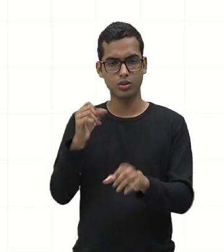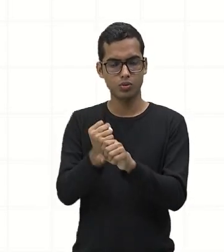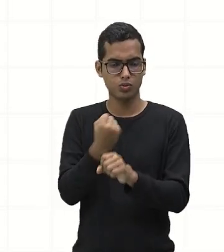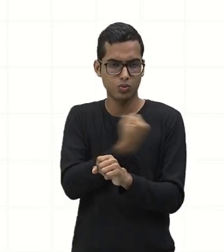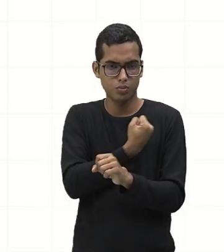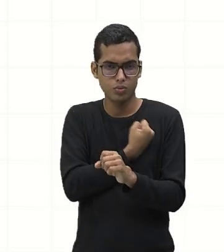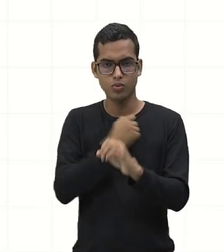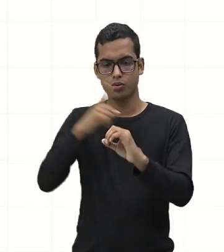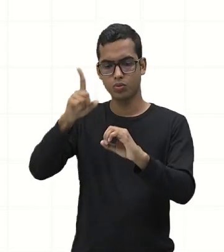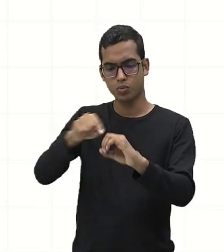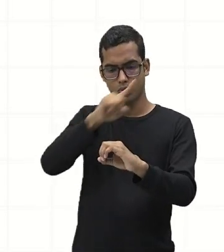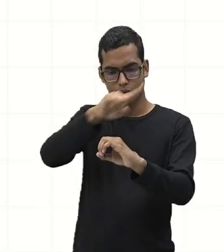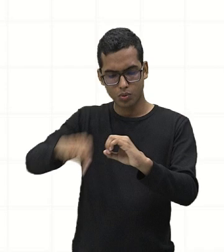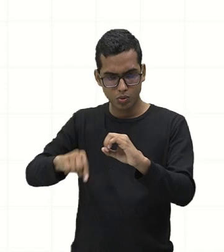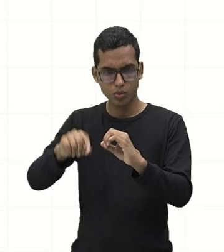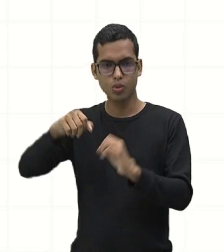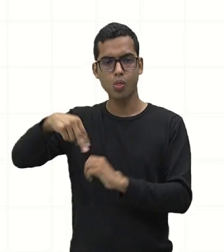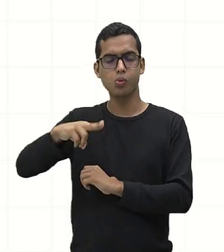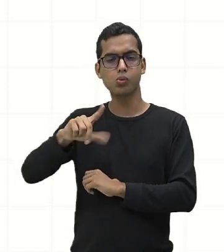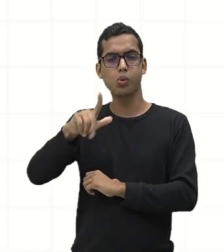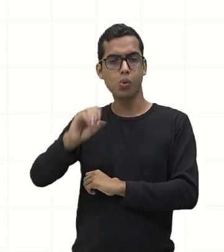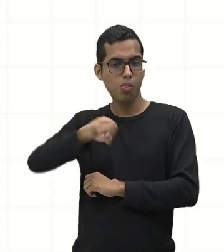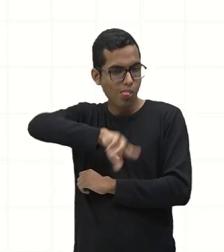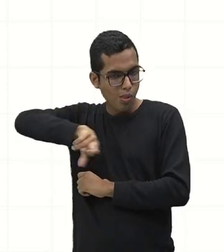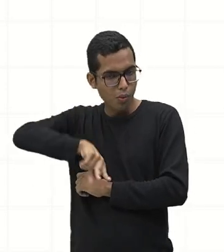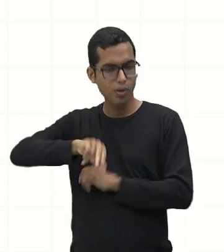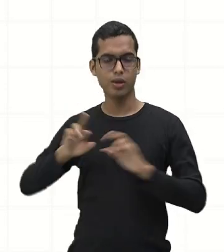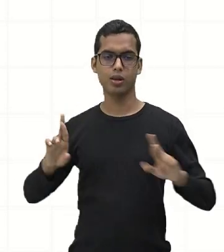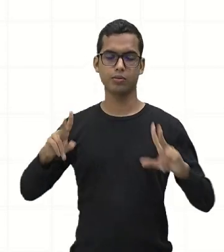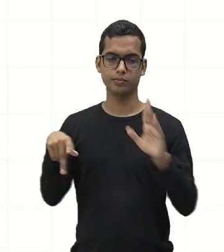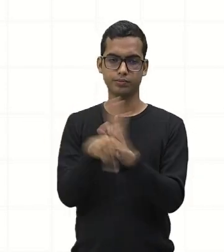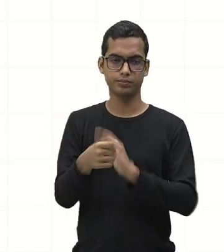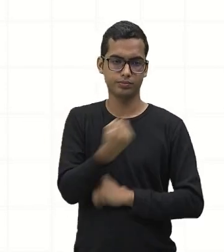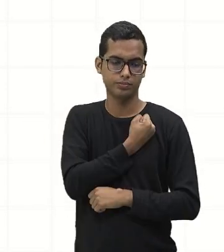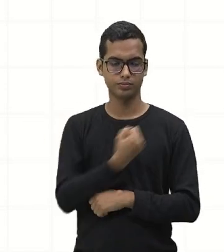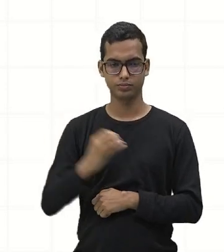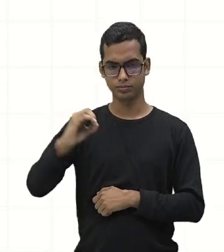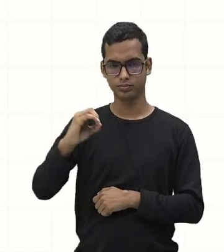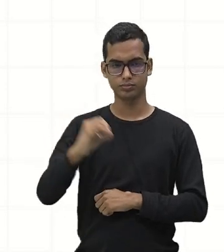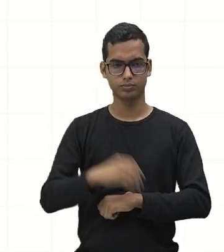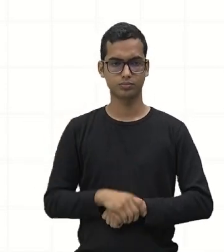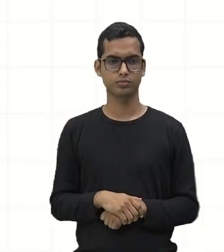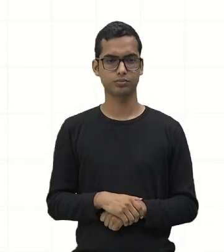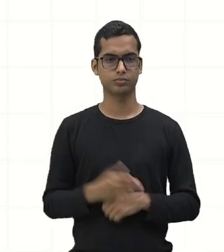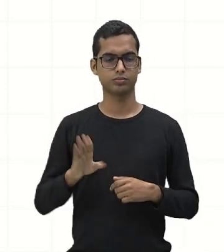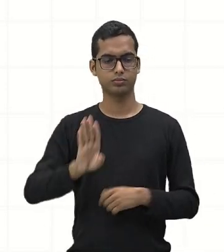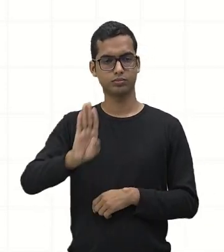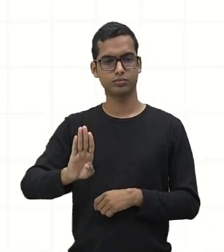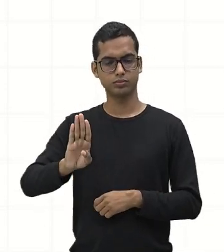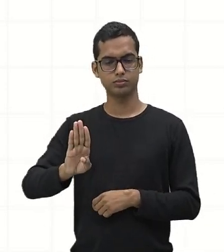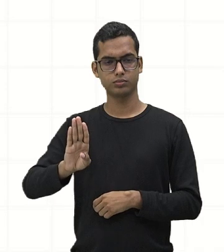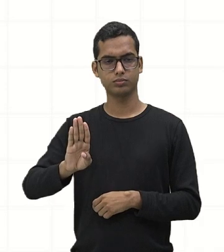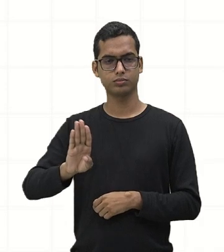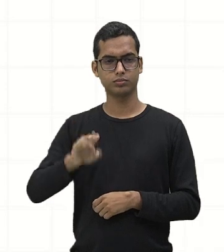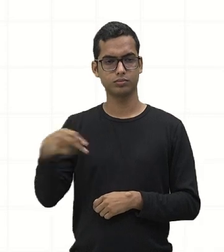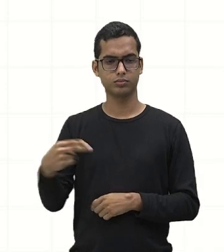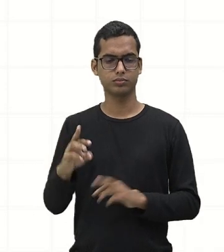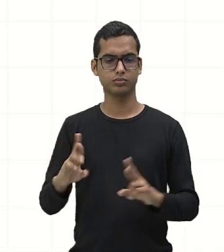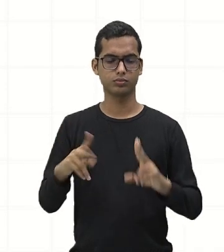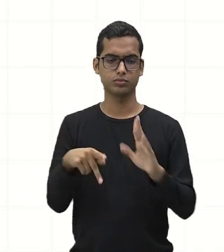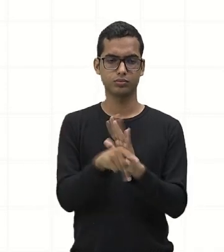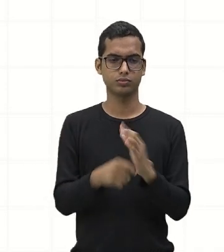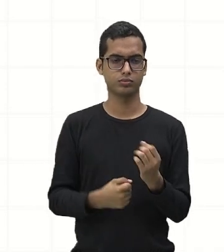B elevado na zero, que é o expoente zero, é igual a 1, com B diferente de zero. Vamos aqui para os